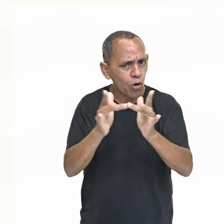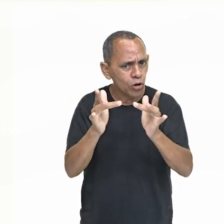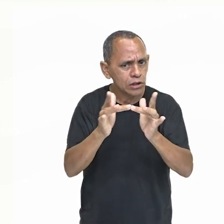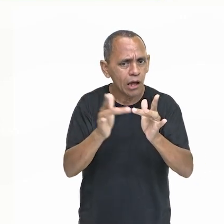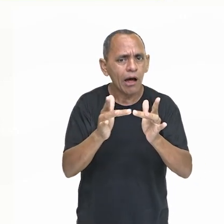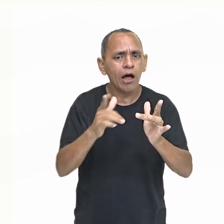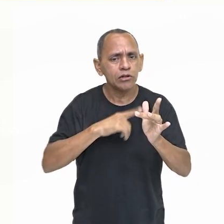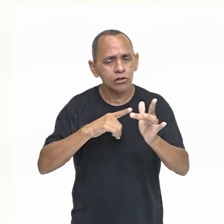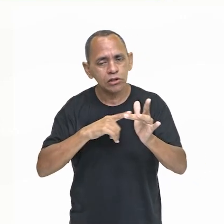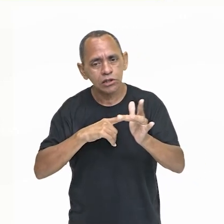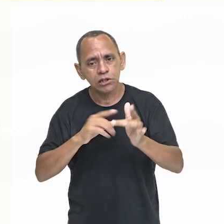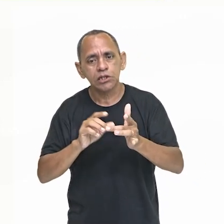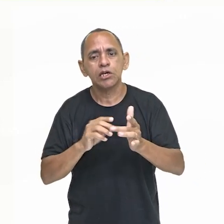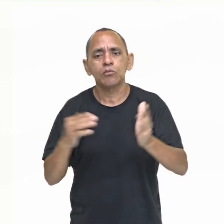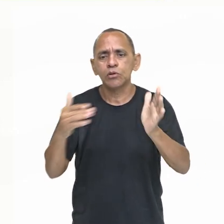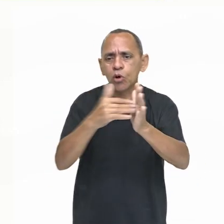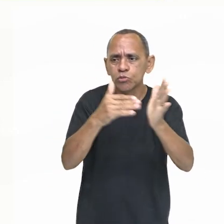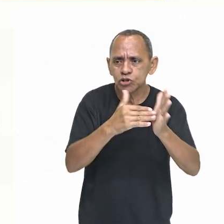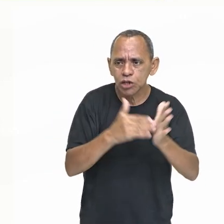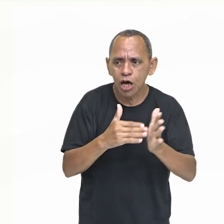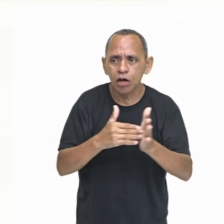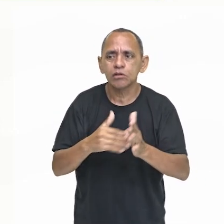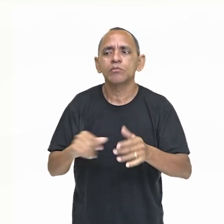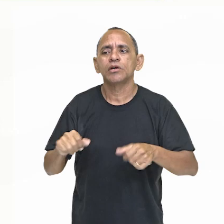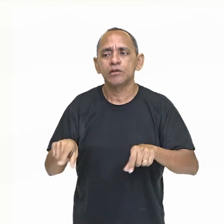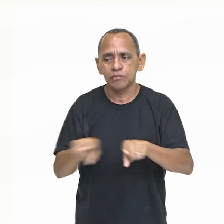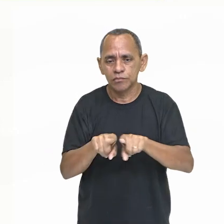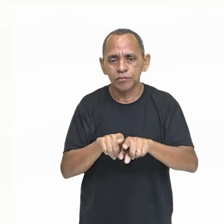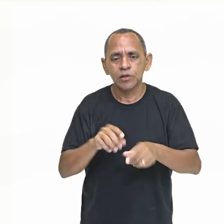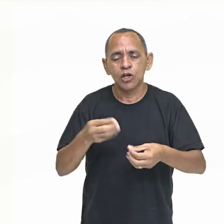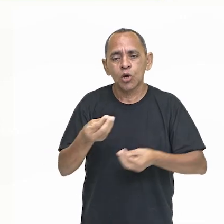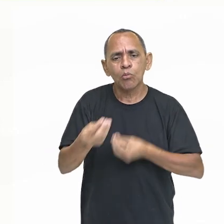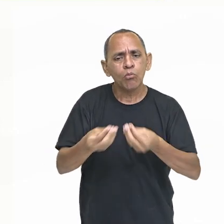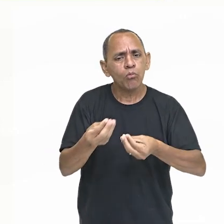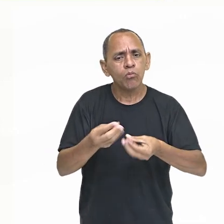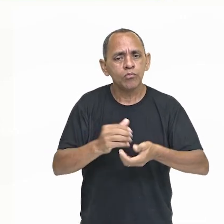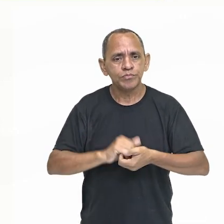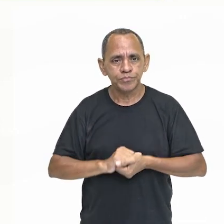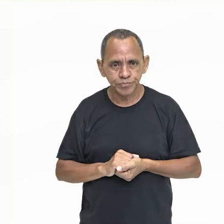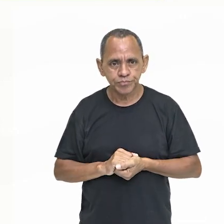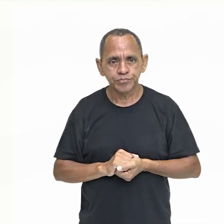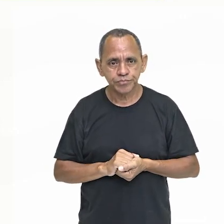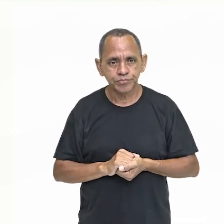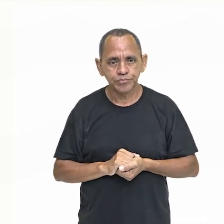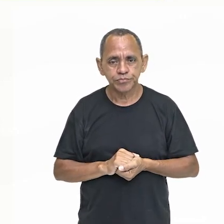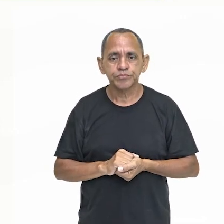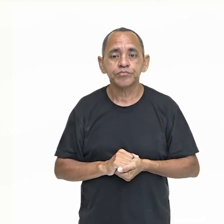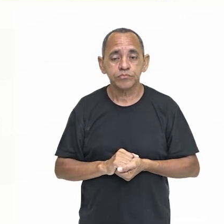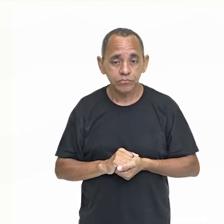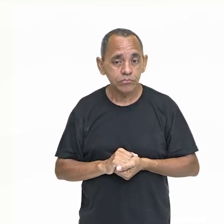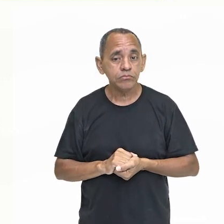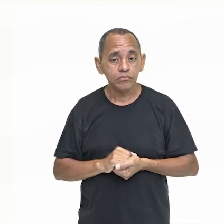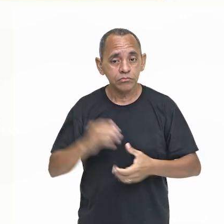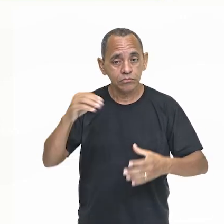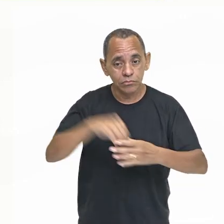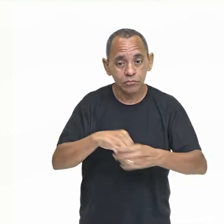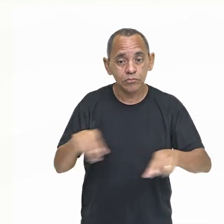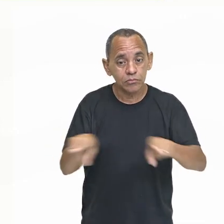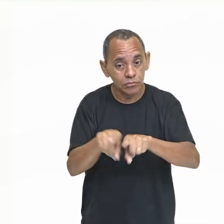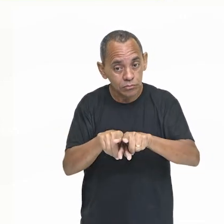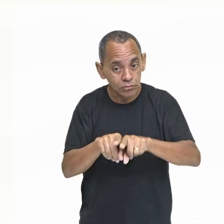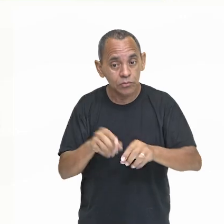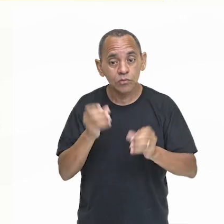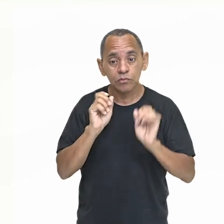Ao atingirem o silício, os fótons despertam elétrons presentes no material,